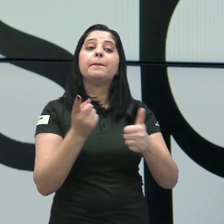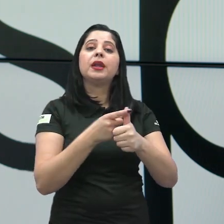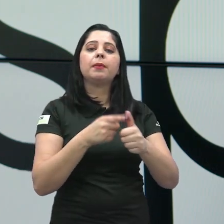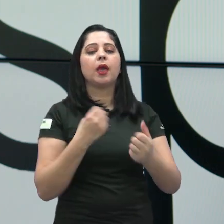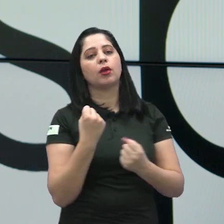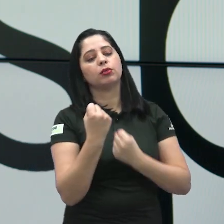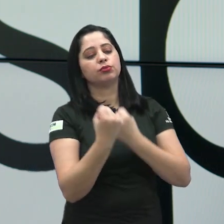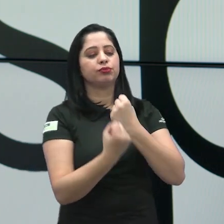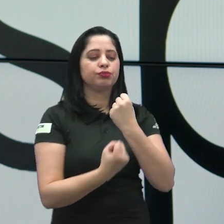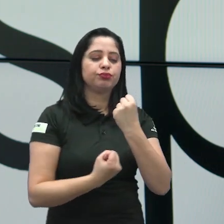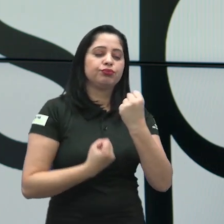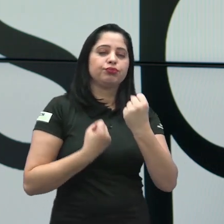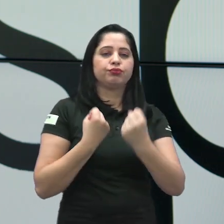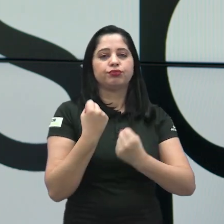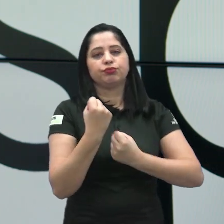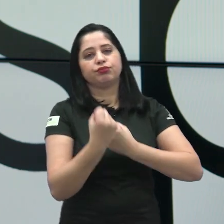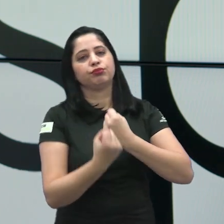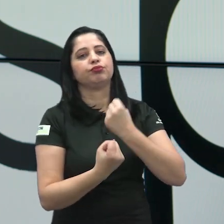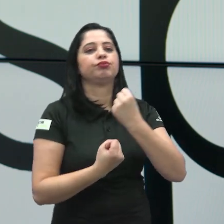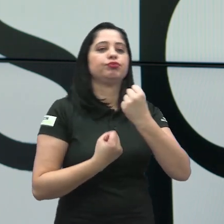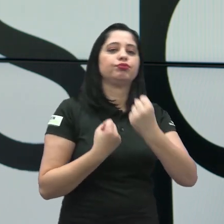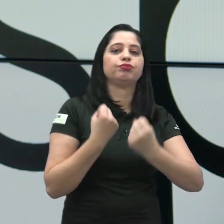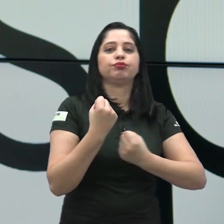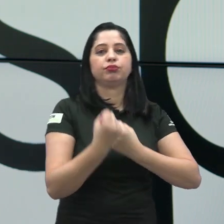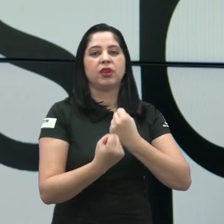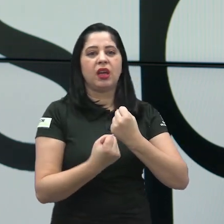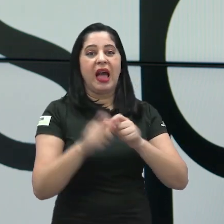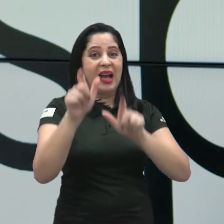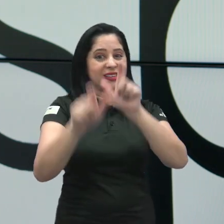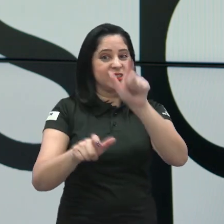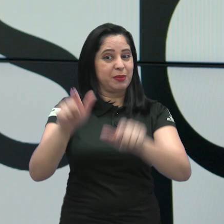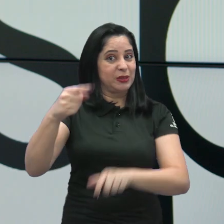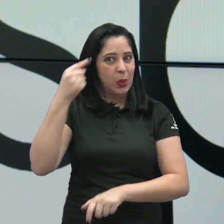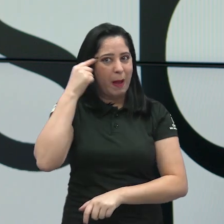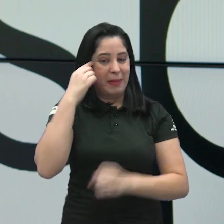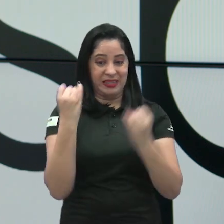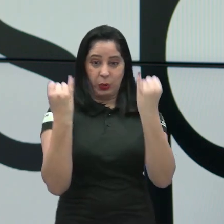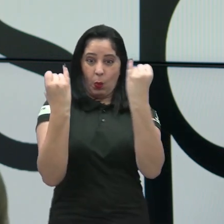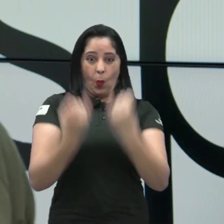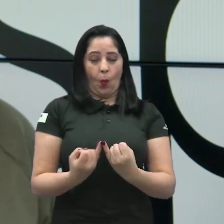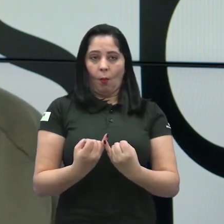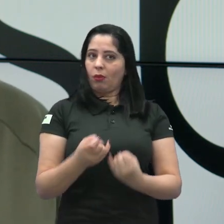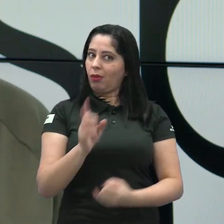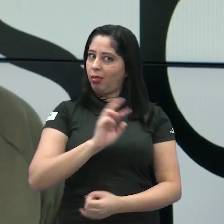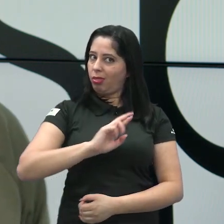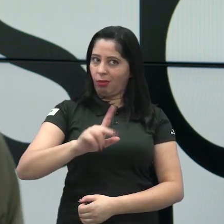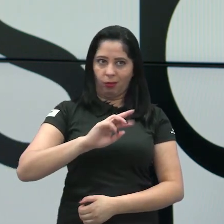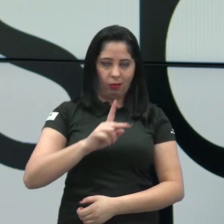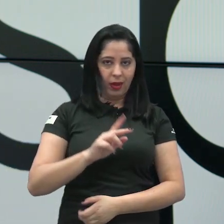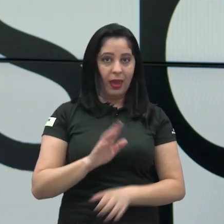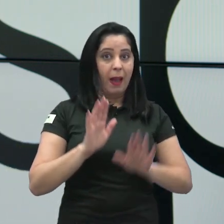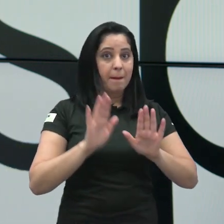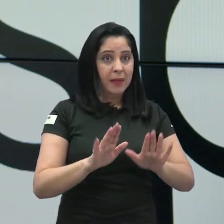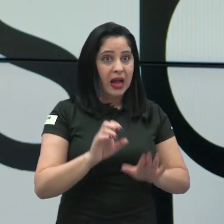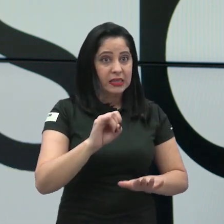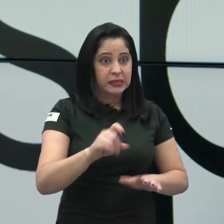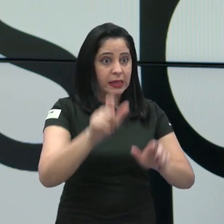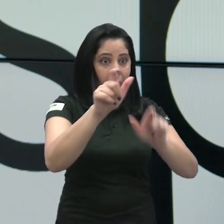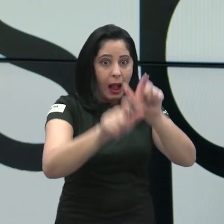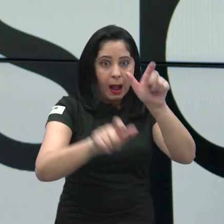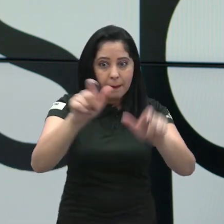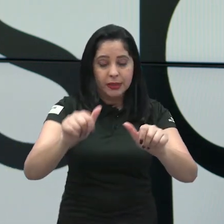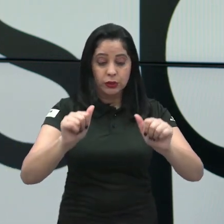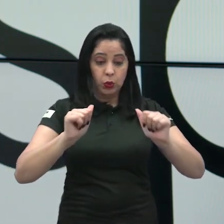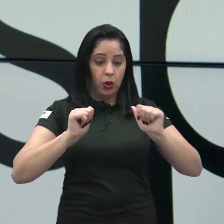incrível que pareça, tem muitas pessoas que praticam caminhada e acham que vão emagrecer. Isso é mentira, não é real, tá? Mas para quem